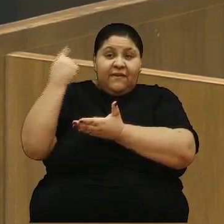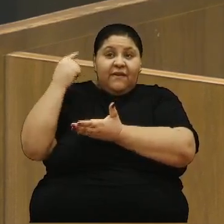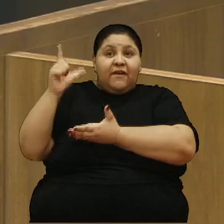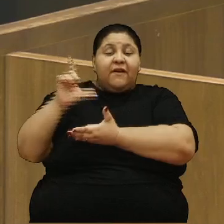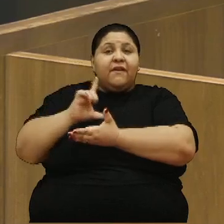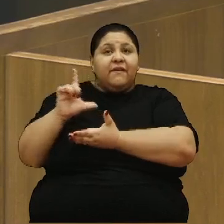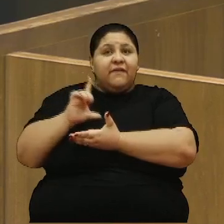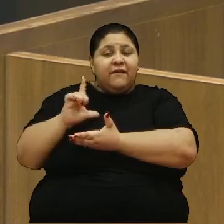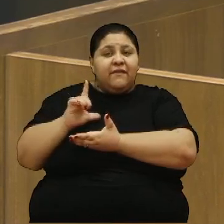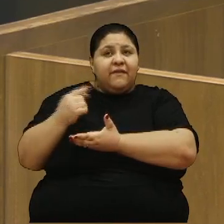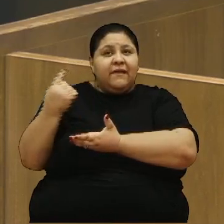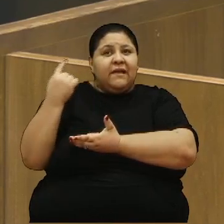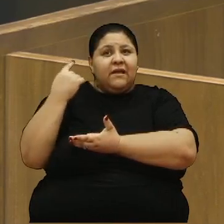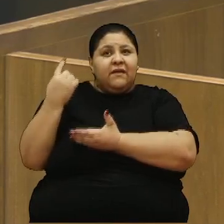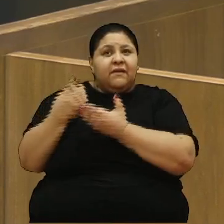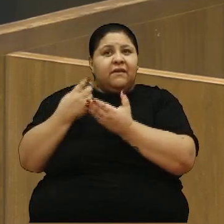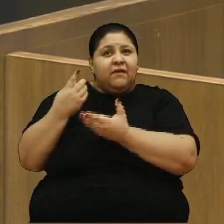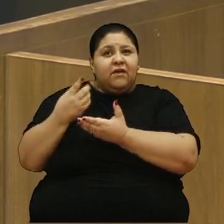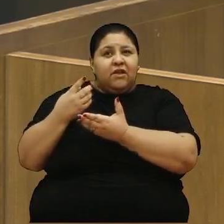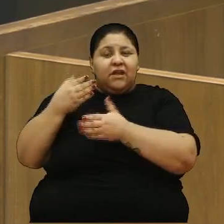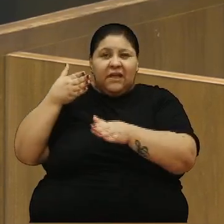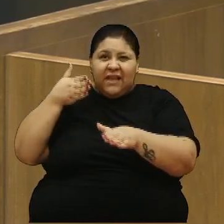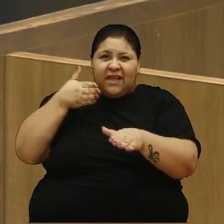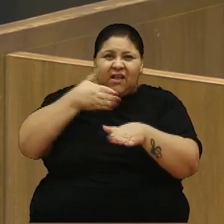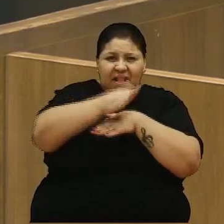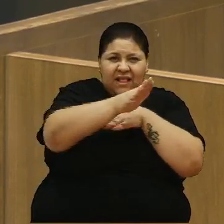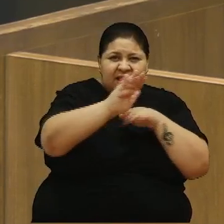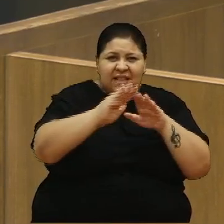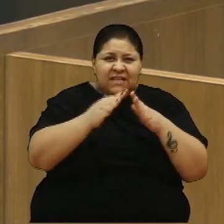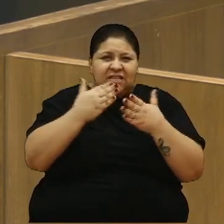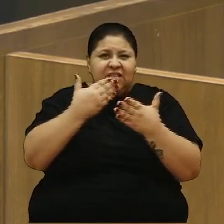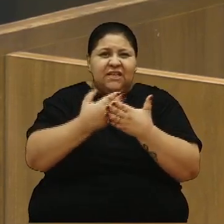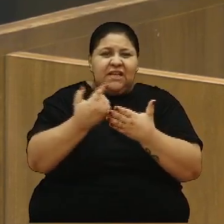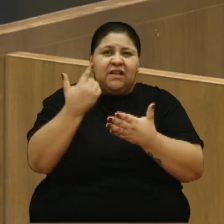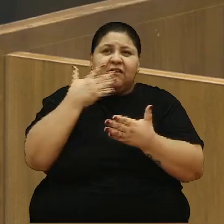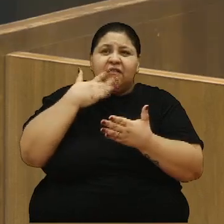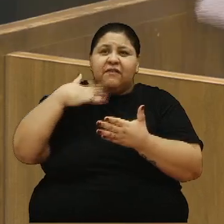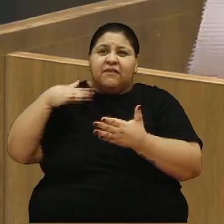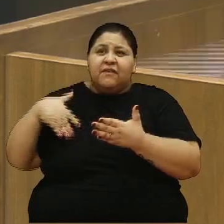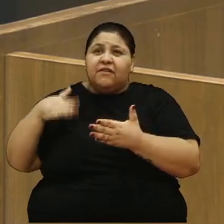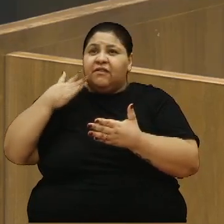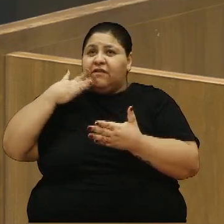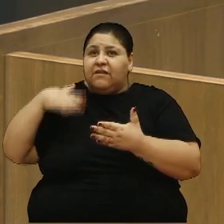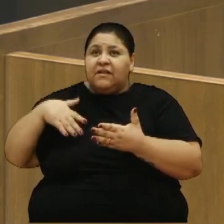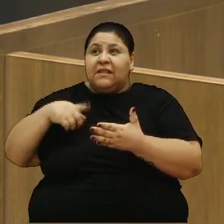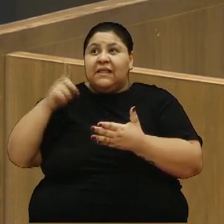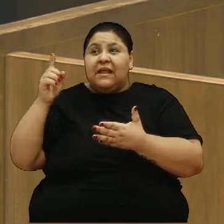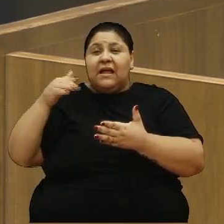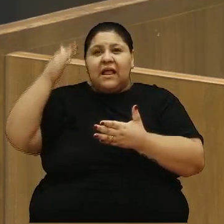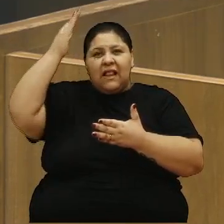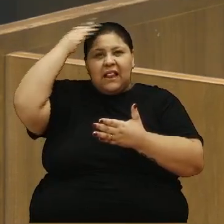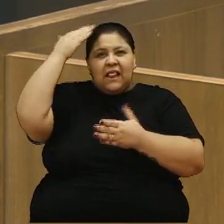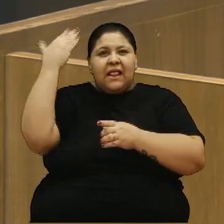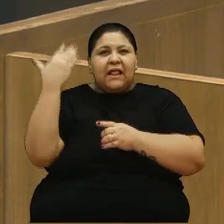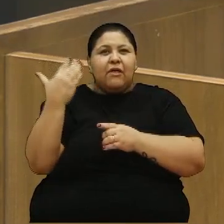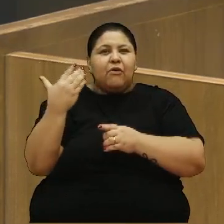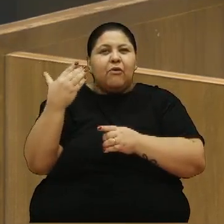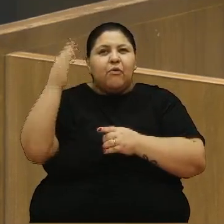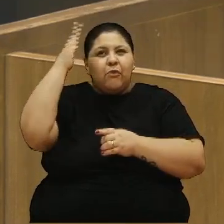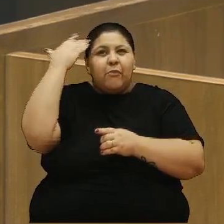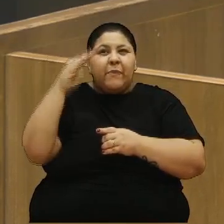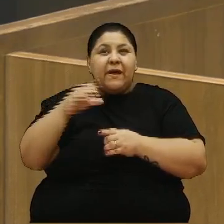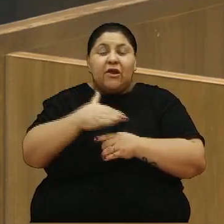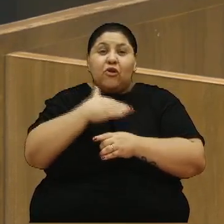teve aquela invasão naquela escola infantil, naquela creche no Paraná, que matou 4 crianças, que nós